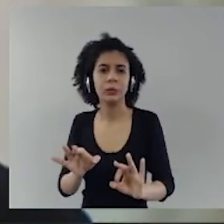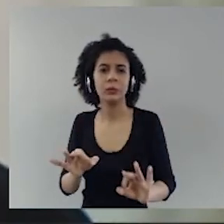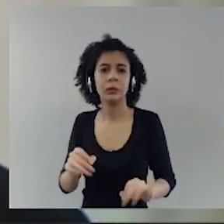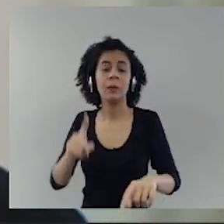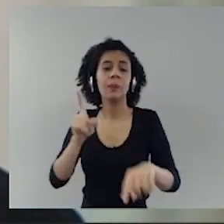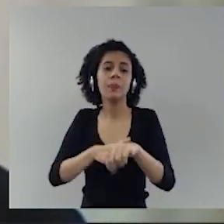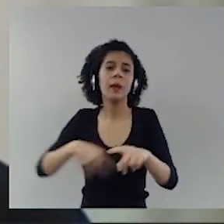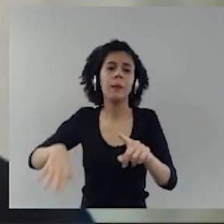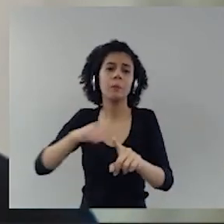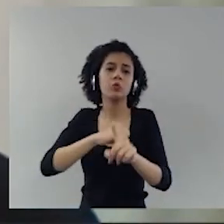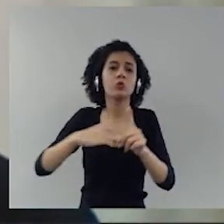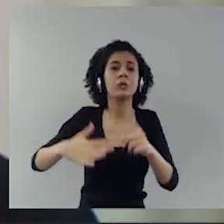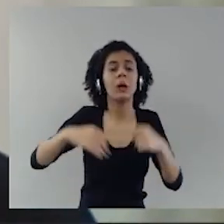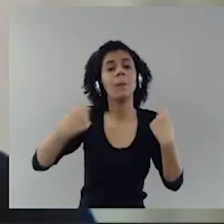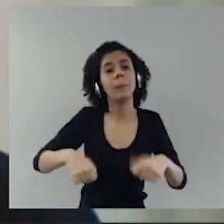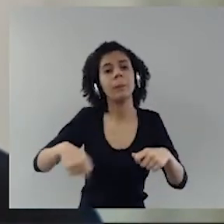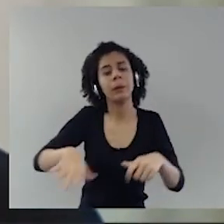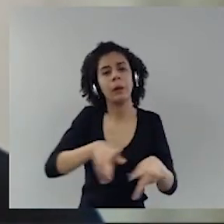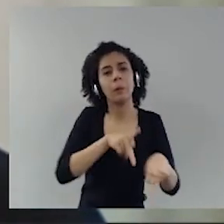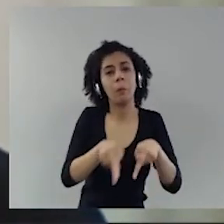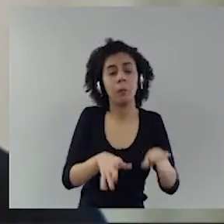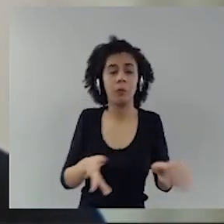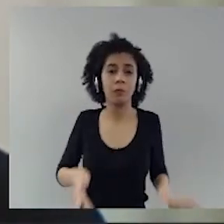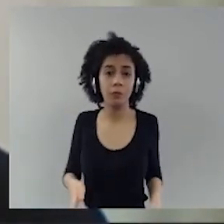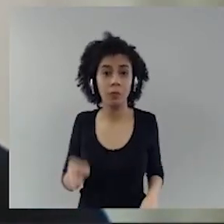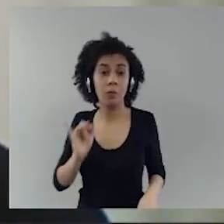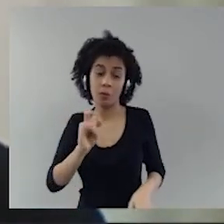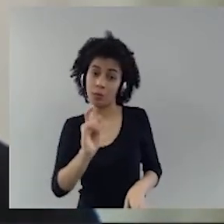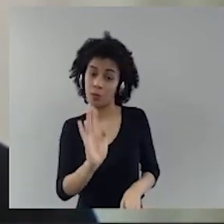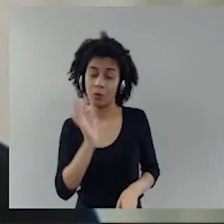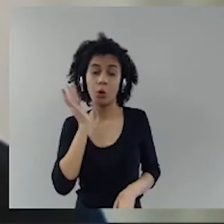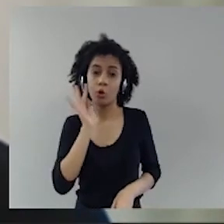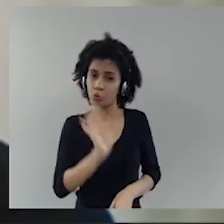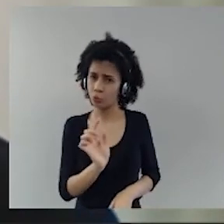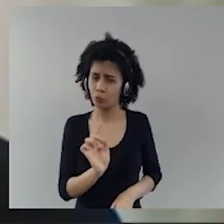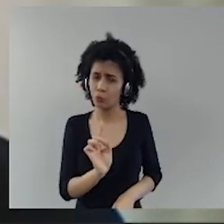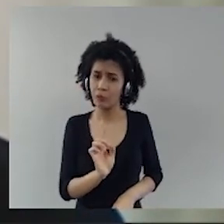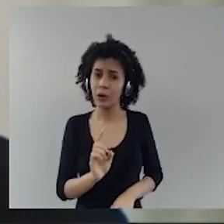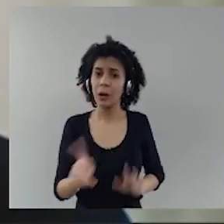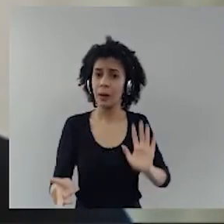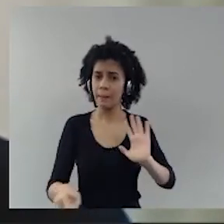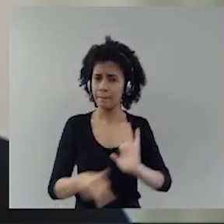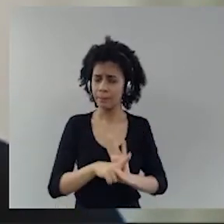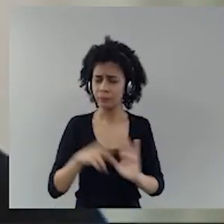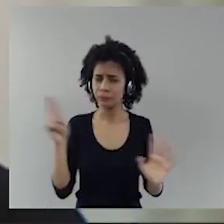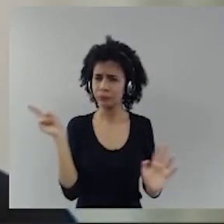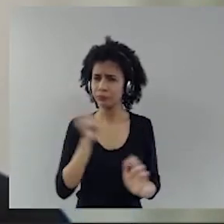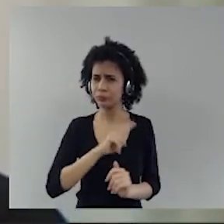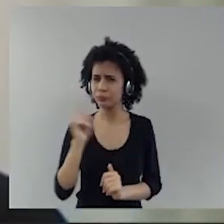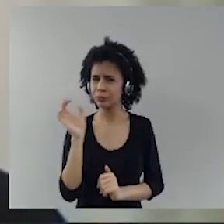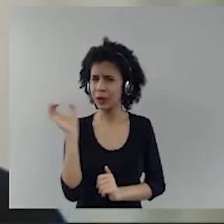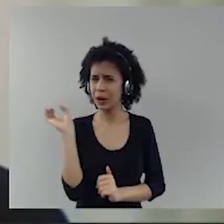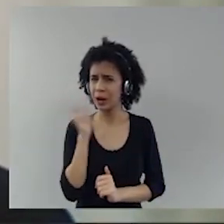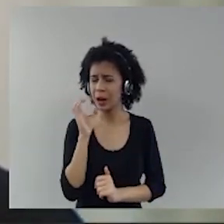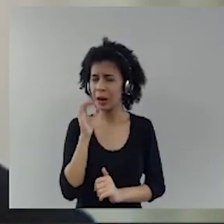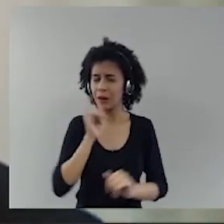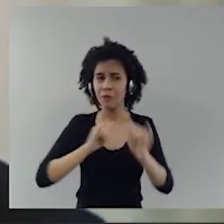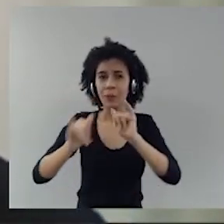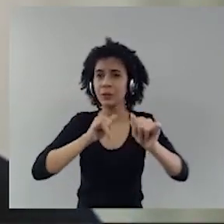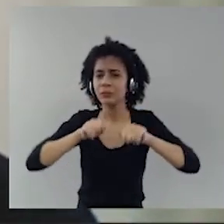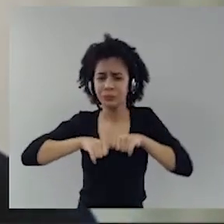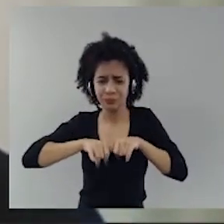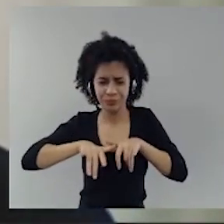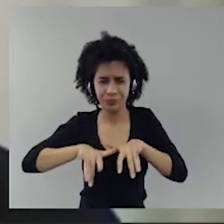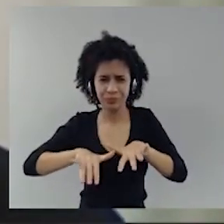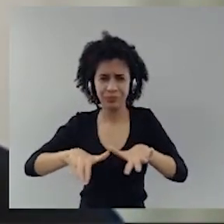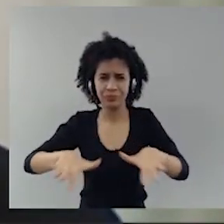demandas sociais não há dúvida alguma aqui com a própria velocidade da informação